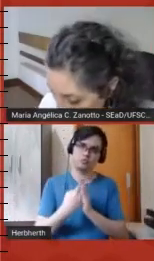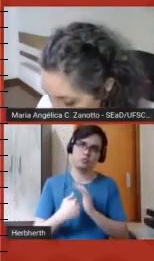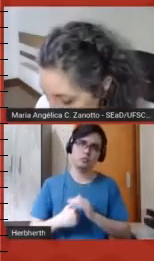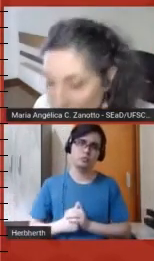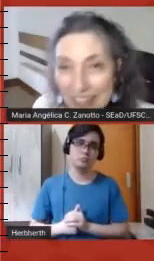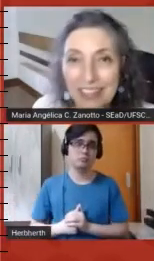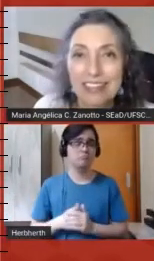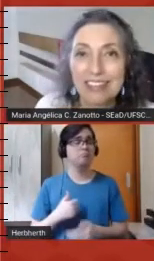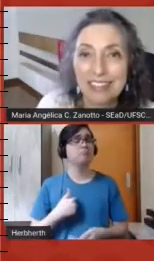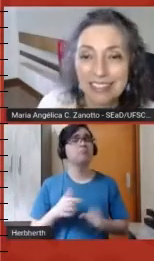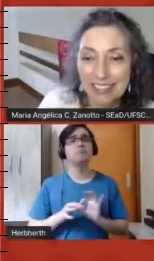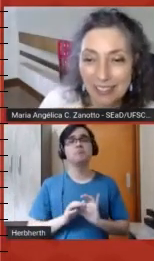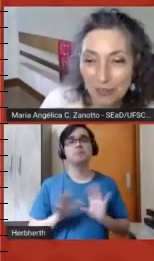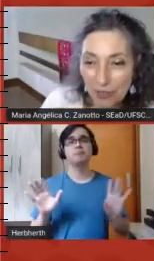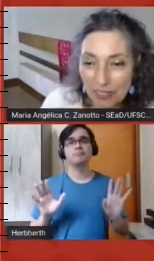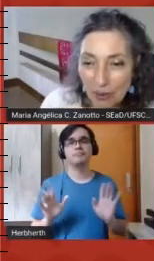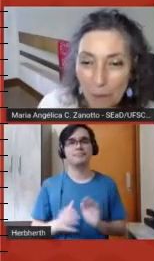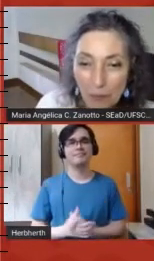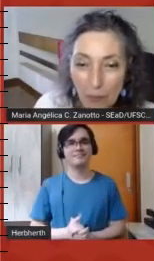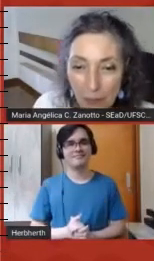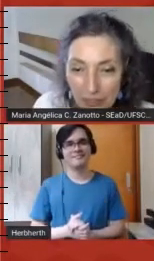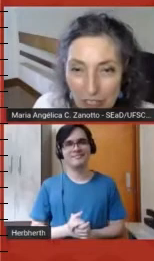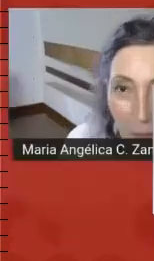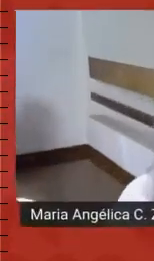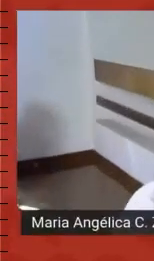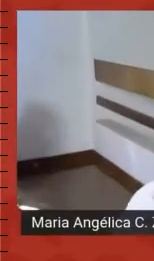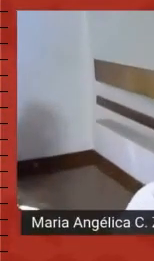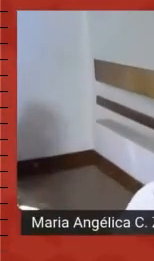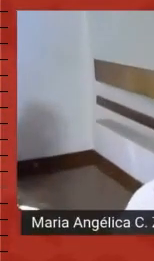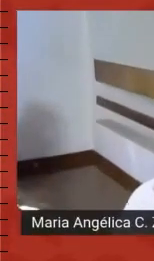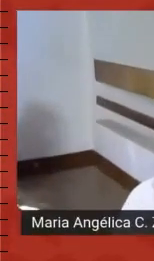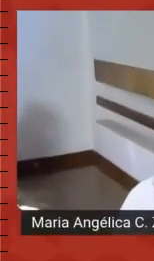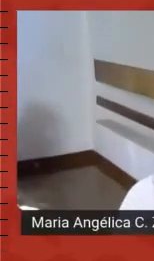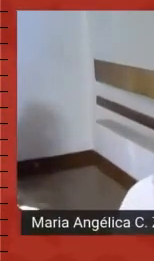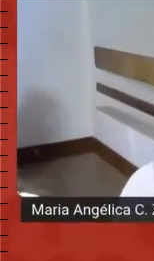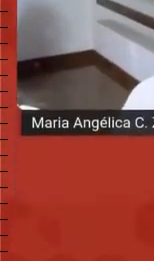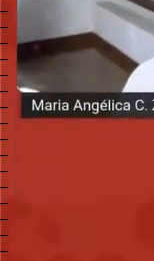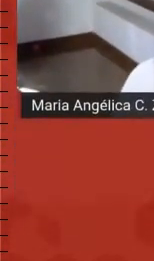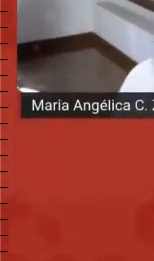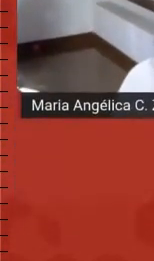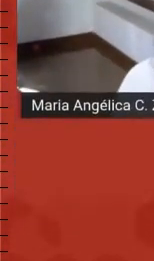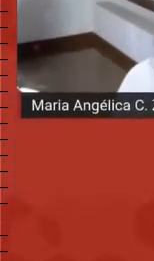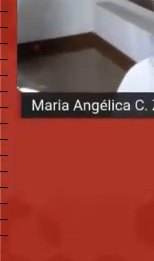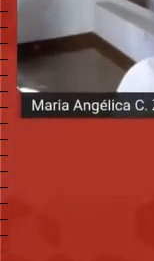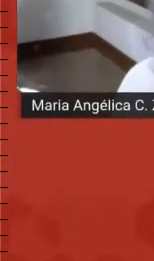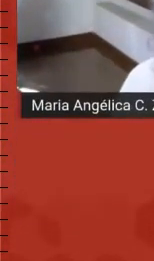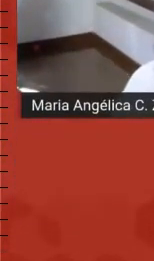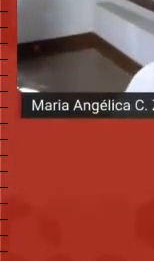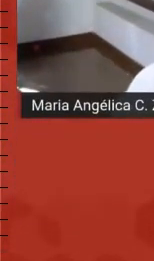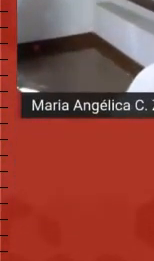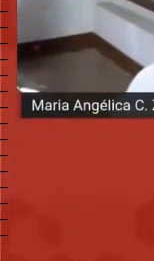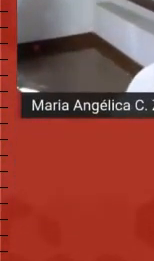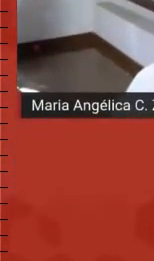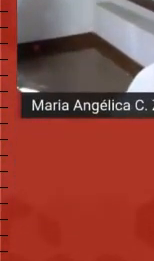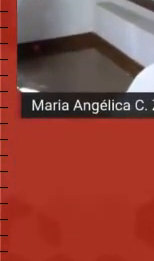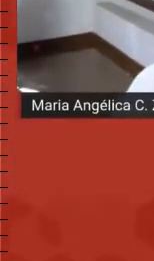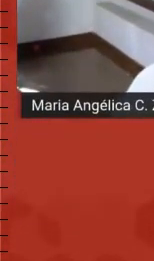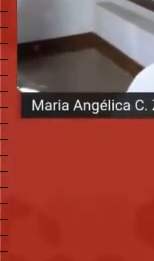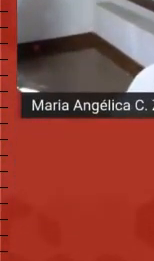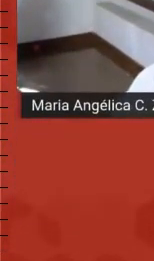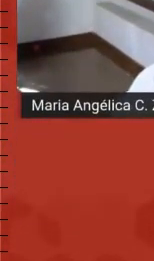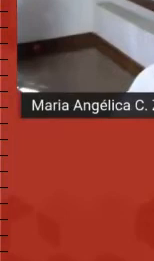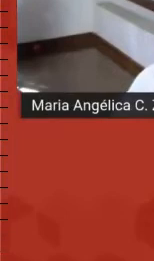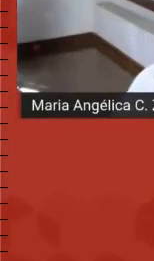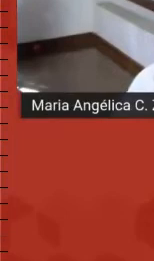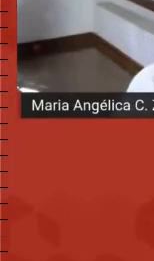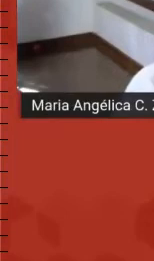fico à disposição aqui, Alessandra. Eu vou interromper o compartilhamento e assisto às demais